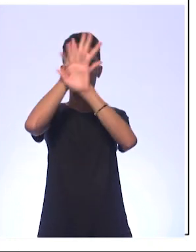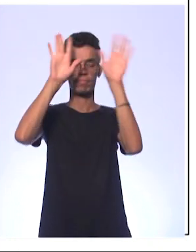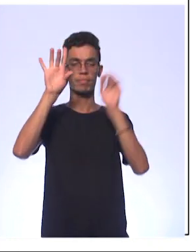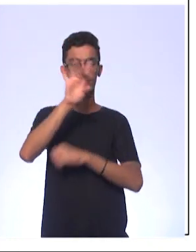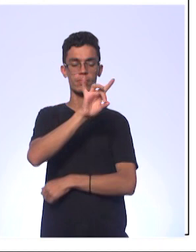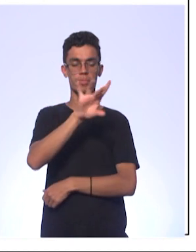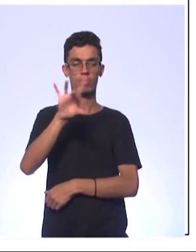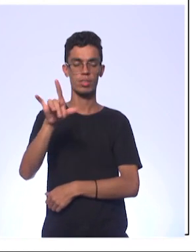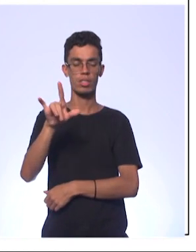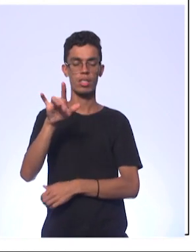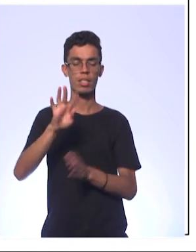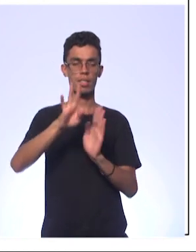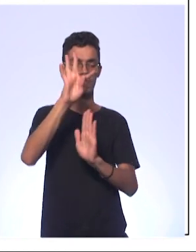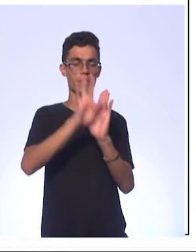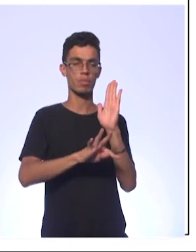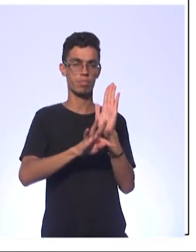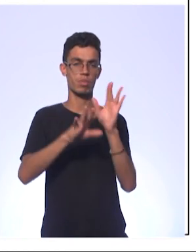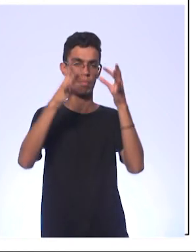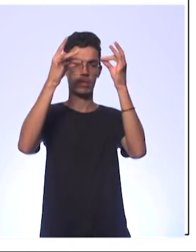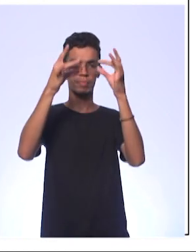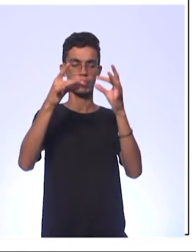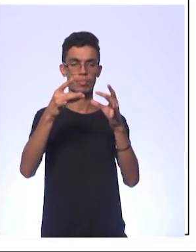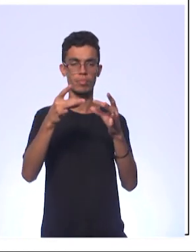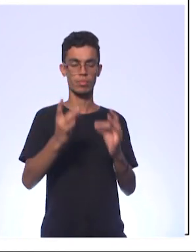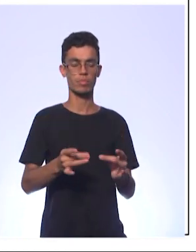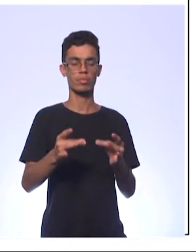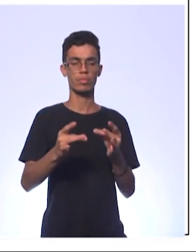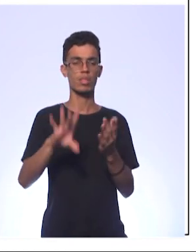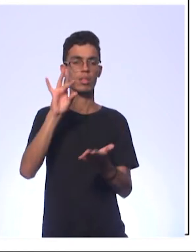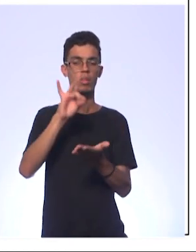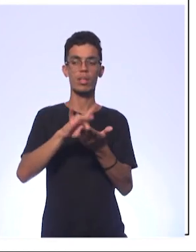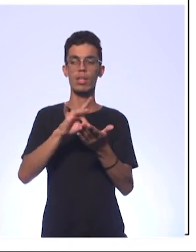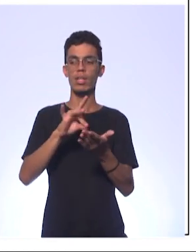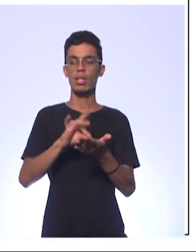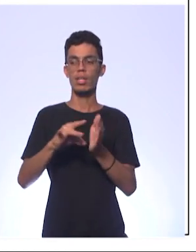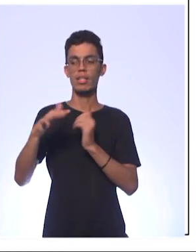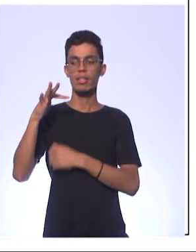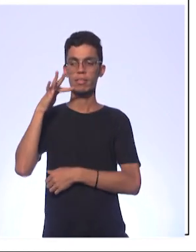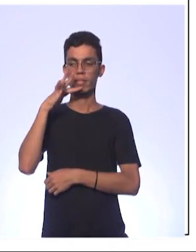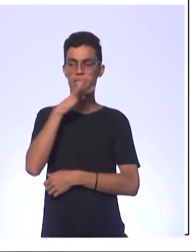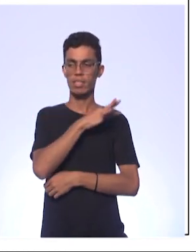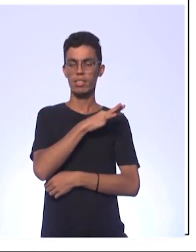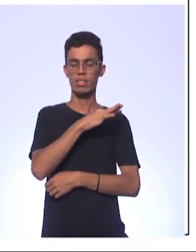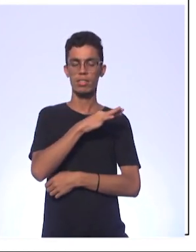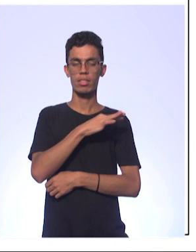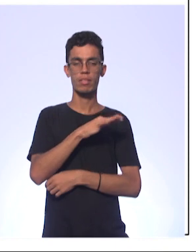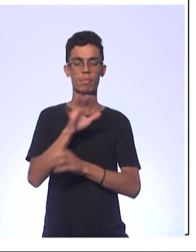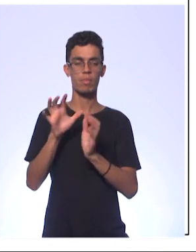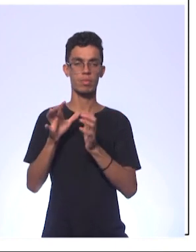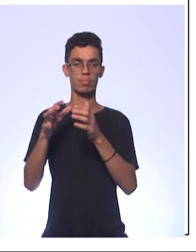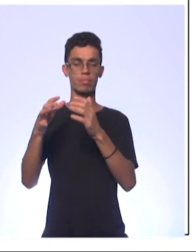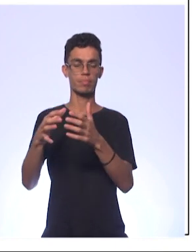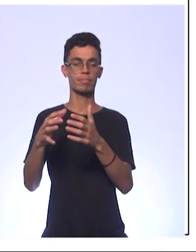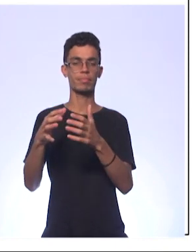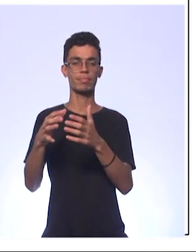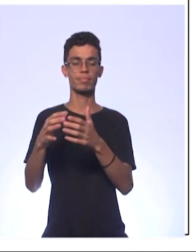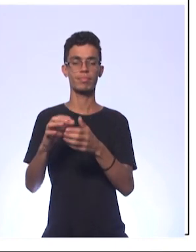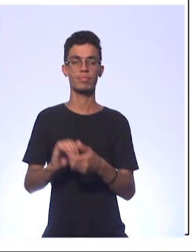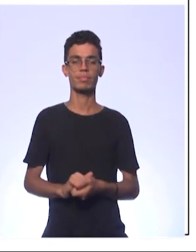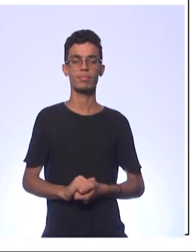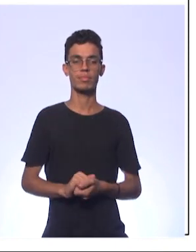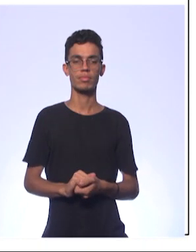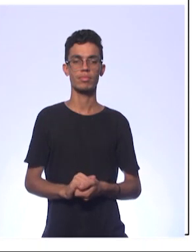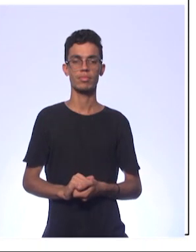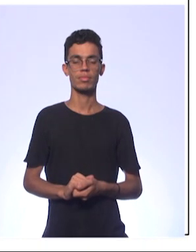quê? Que essa descrição das evidências, elas sejam de conhecimento coletivo. Pode